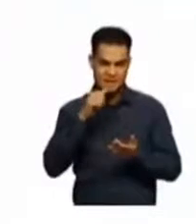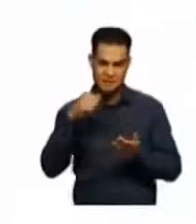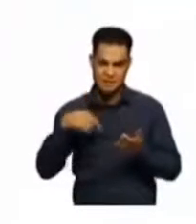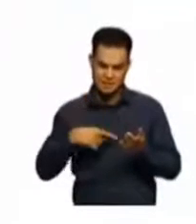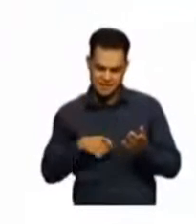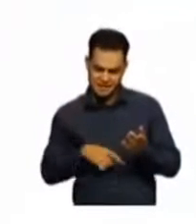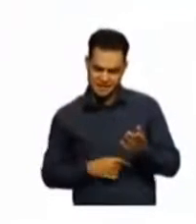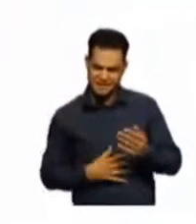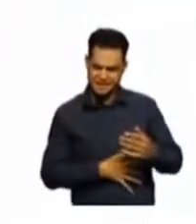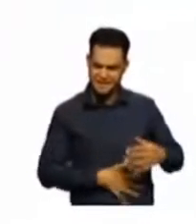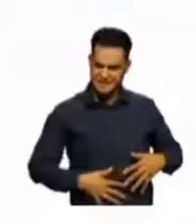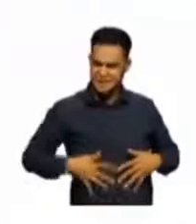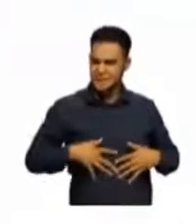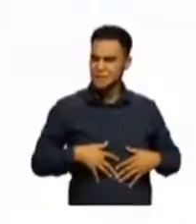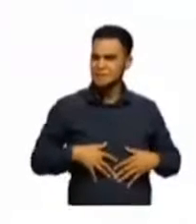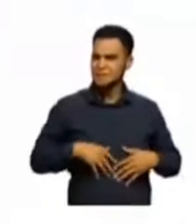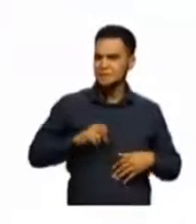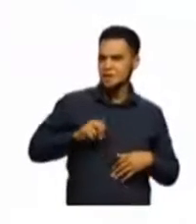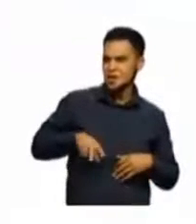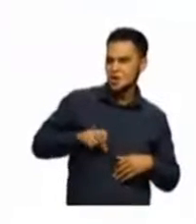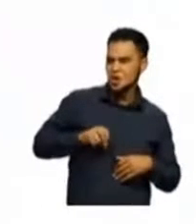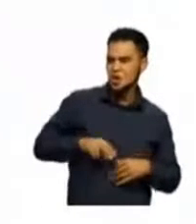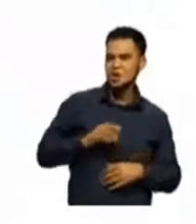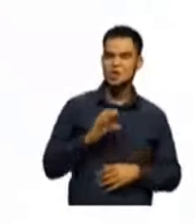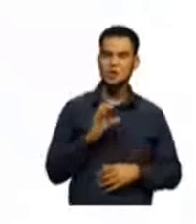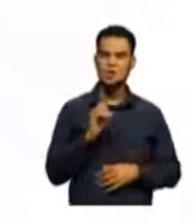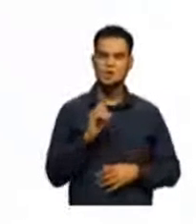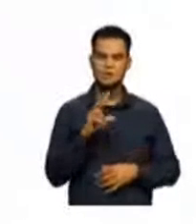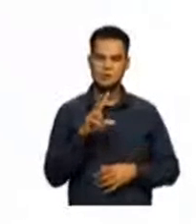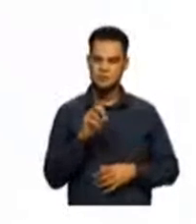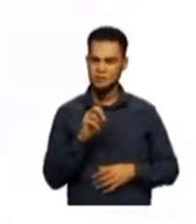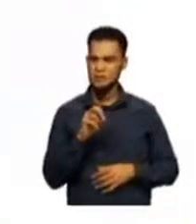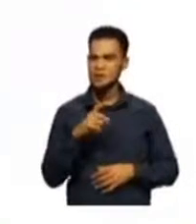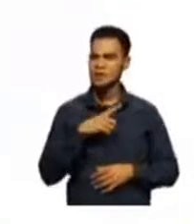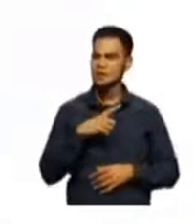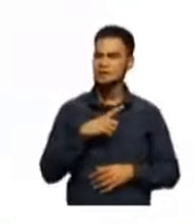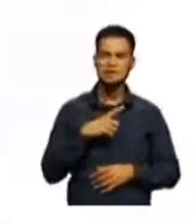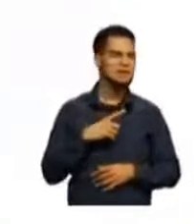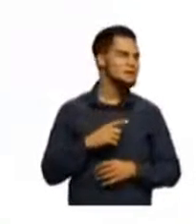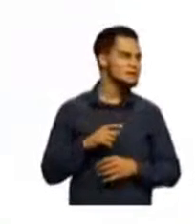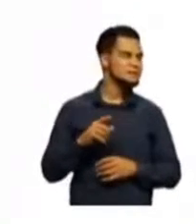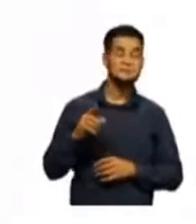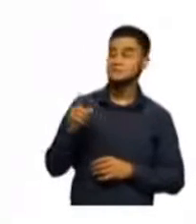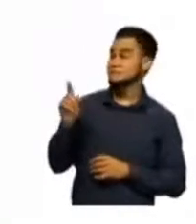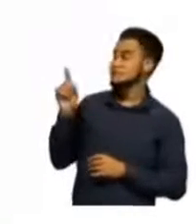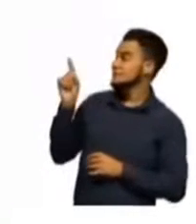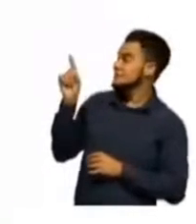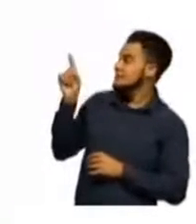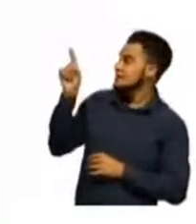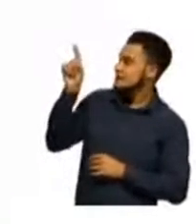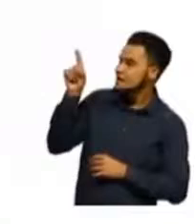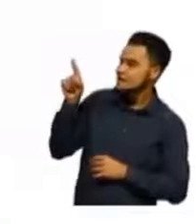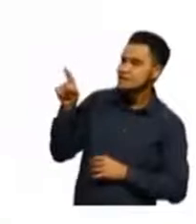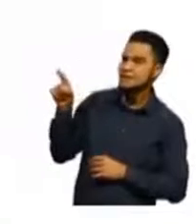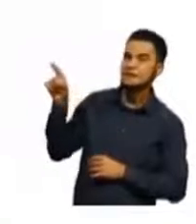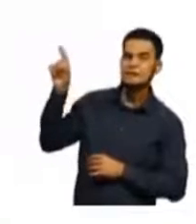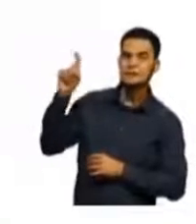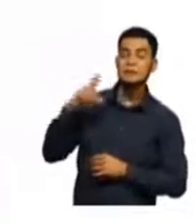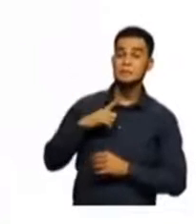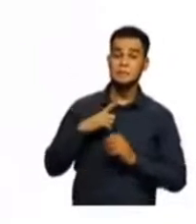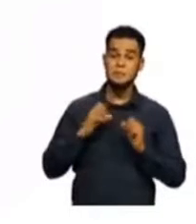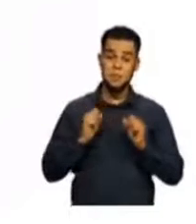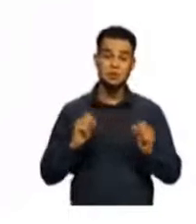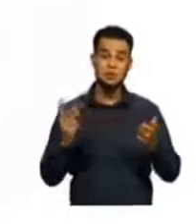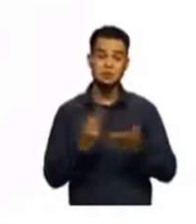O ovo, ele vai ter essa espícula aqui, ó, que a gente fala, e ela pode atravessar, romper